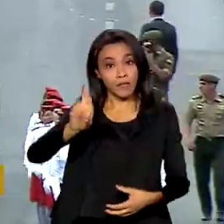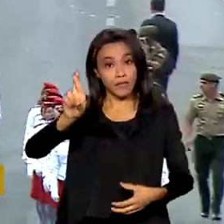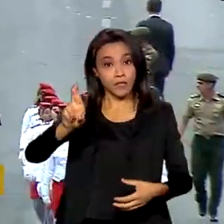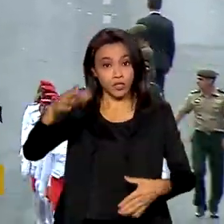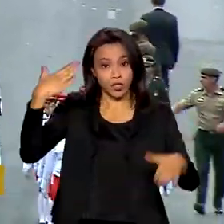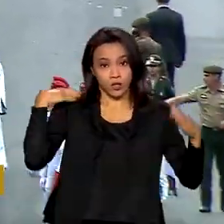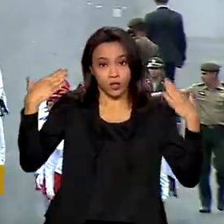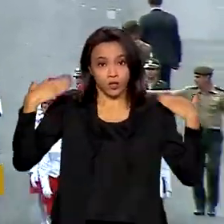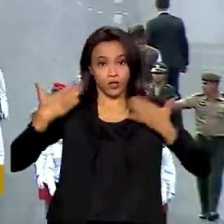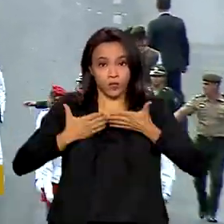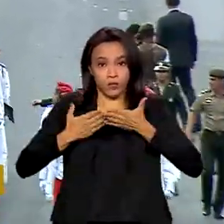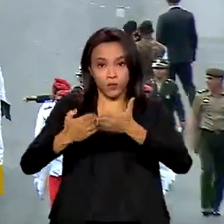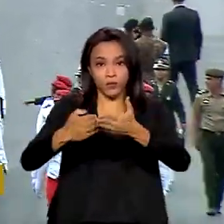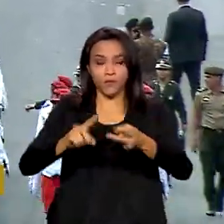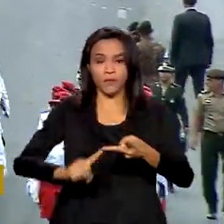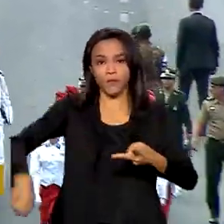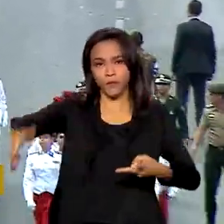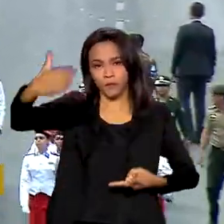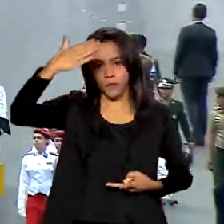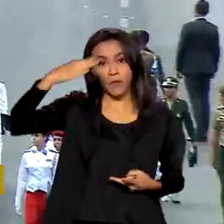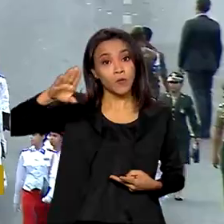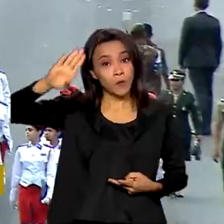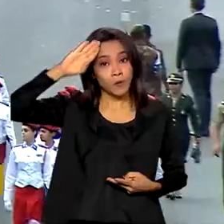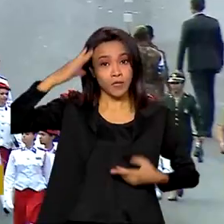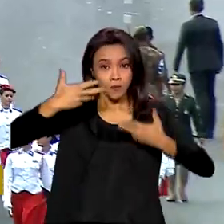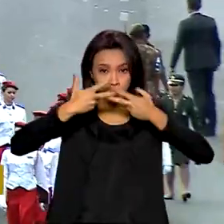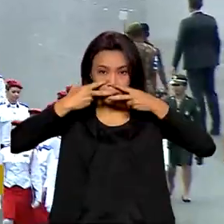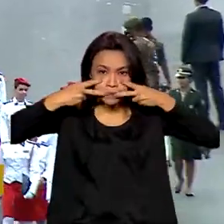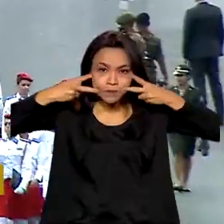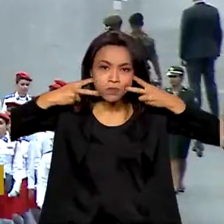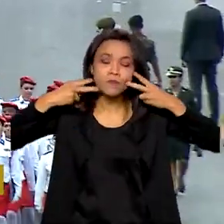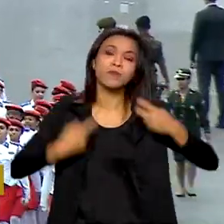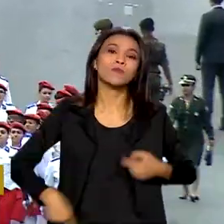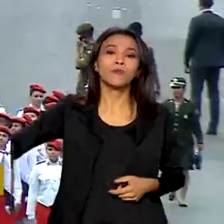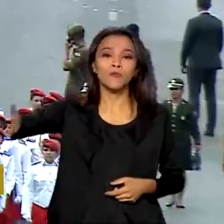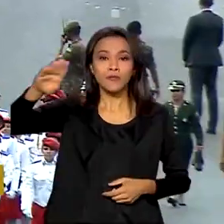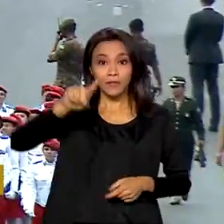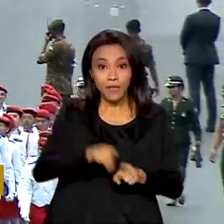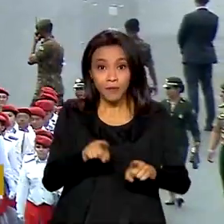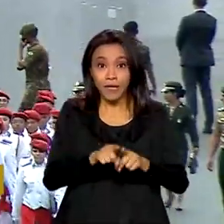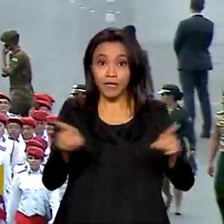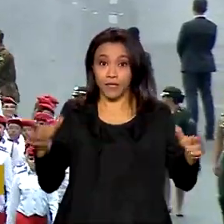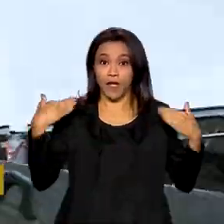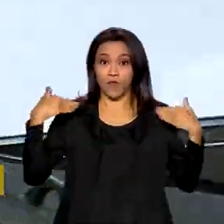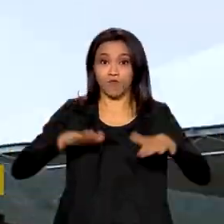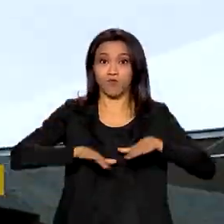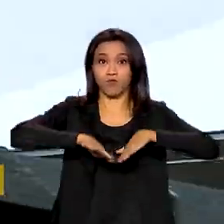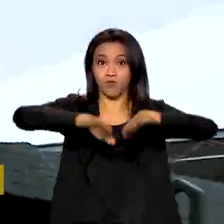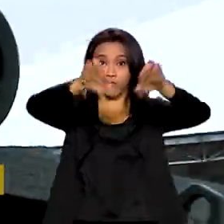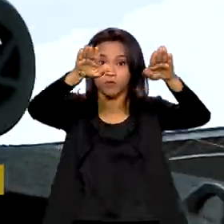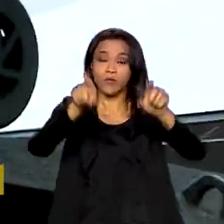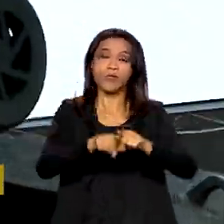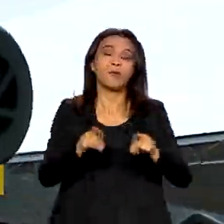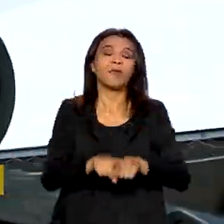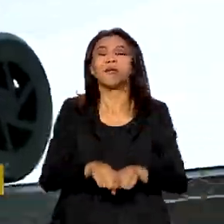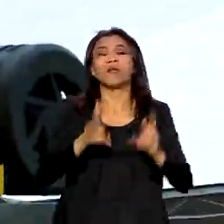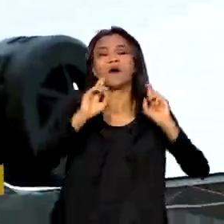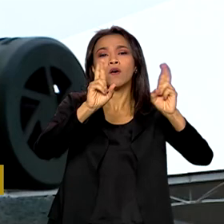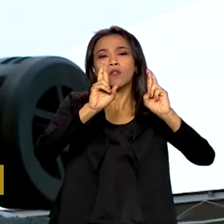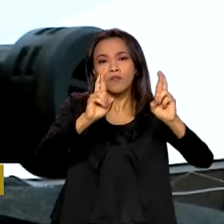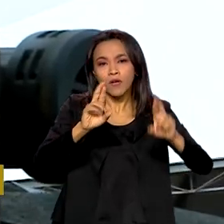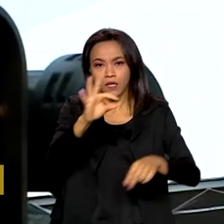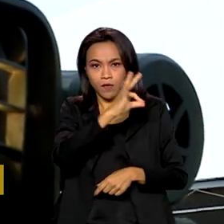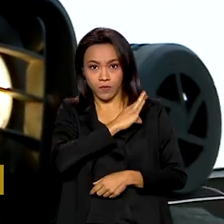do Brasil, do Exército Brasileiro, da Força Aérea Brasileira, da Polícia Rodoviária Federal,